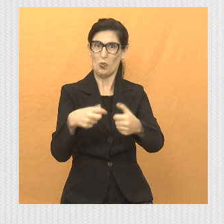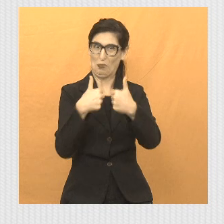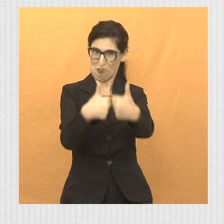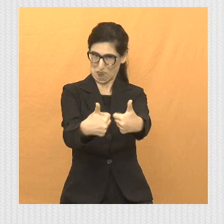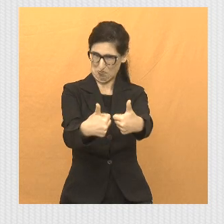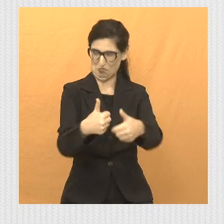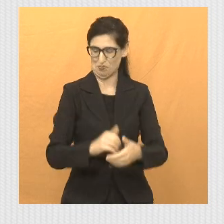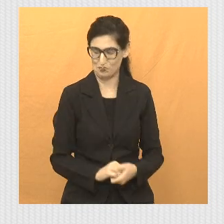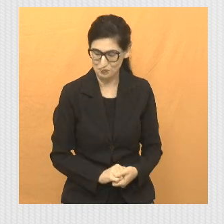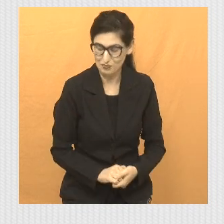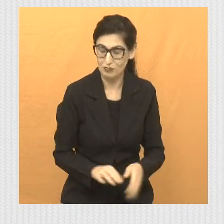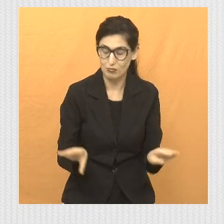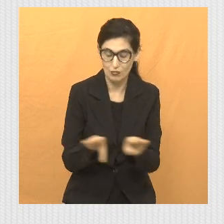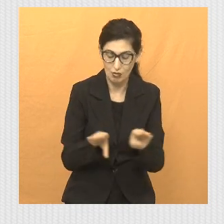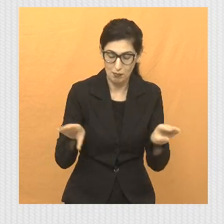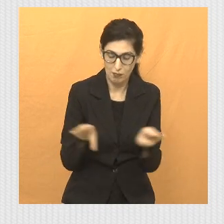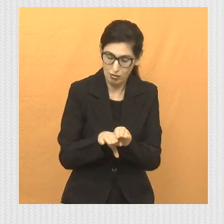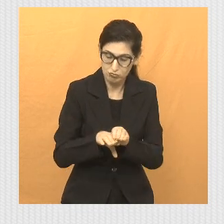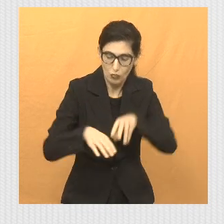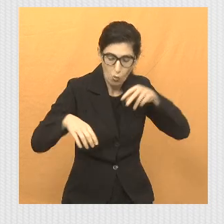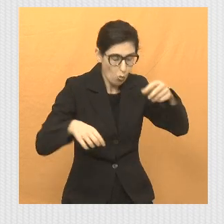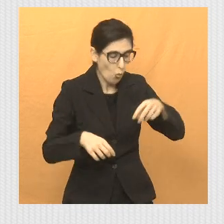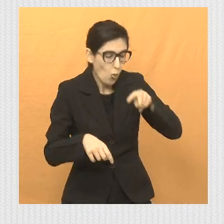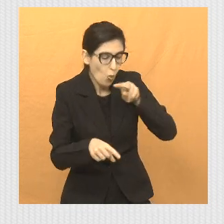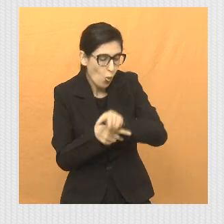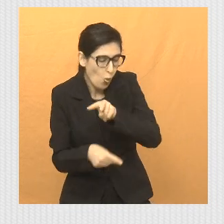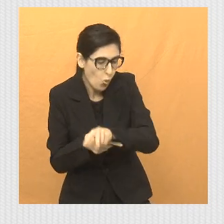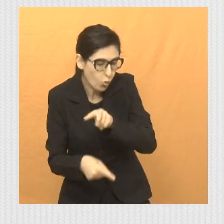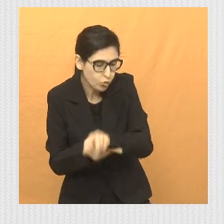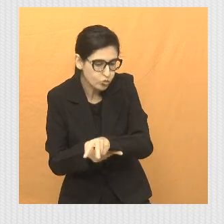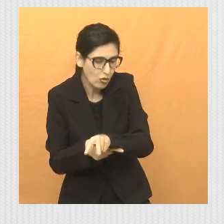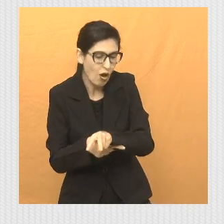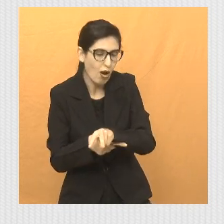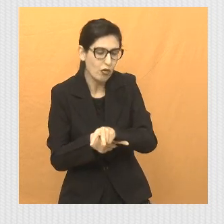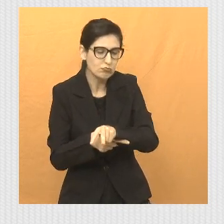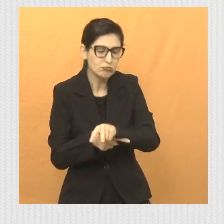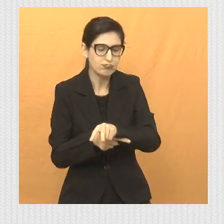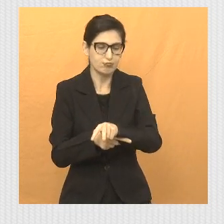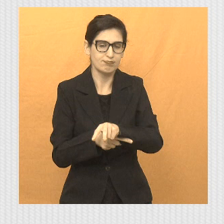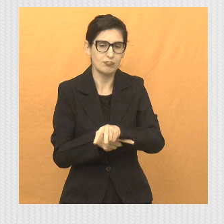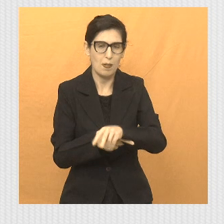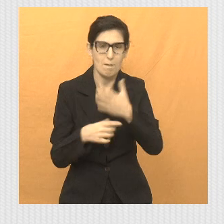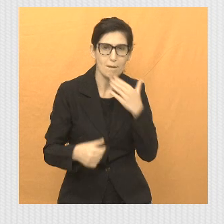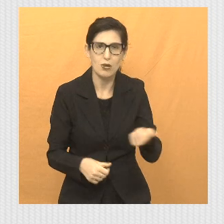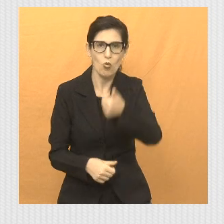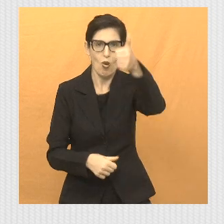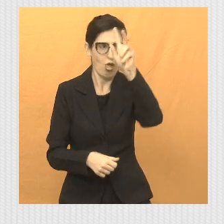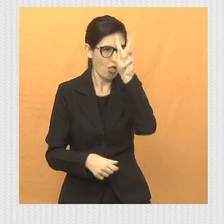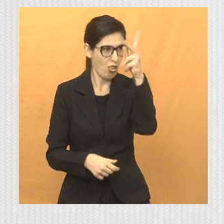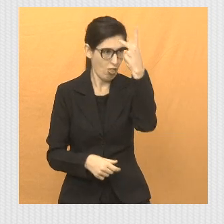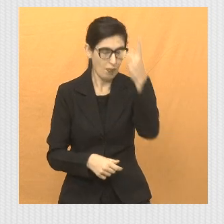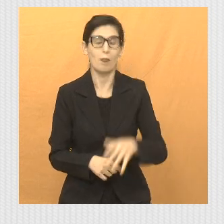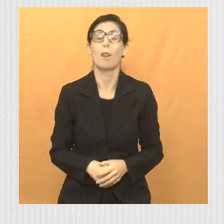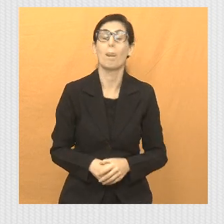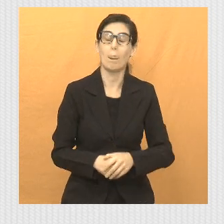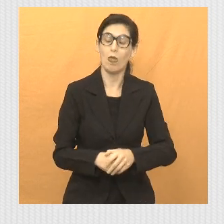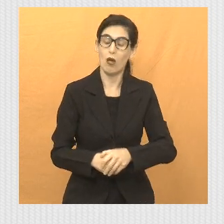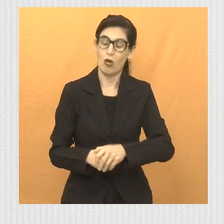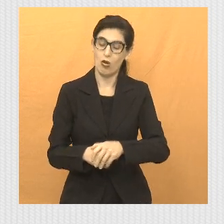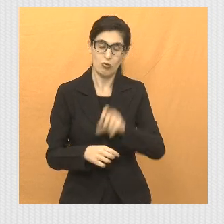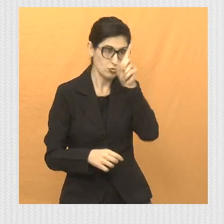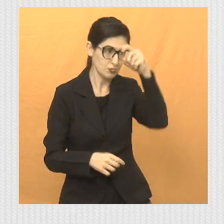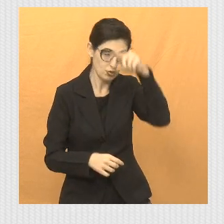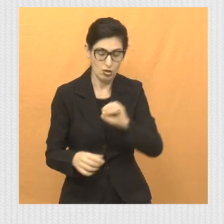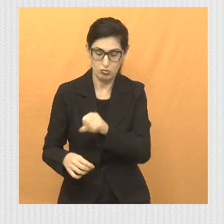Entre as unidades de terapia intensiva, computando os leitos do Hospital São Francisco e da Santa Casa